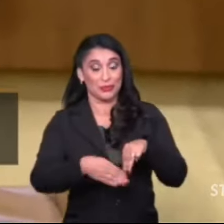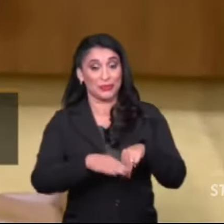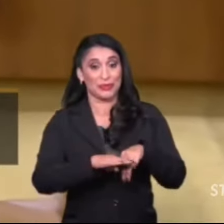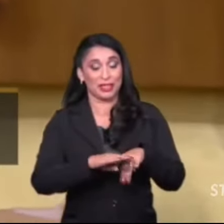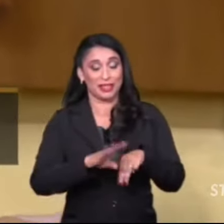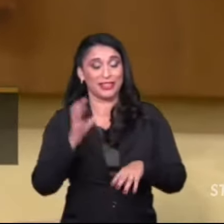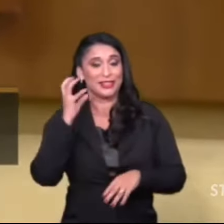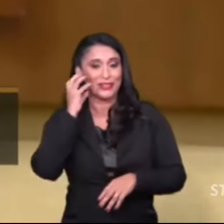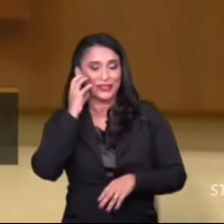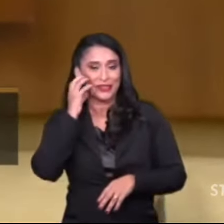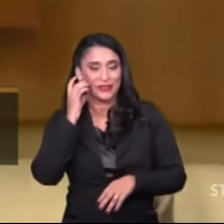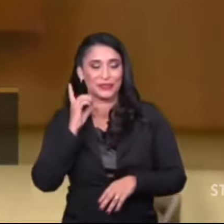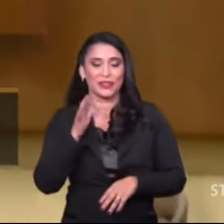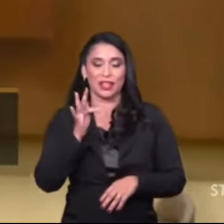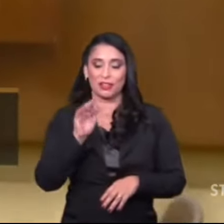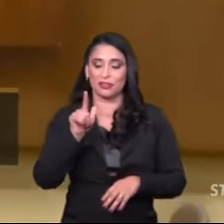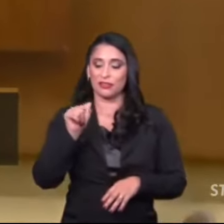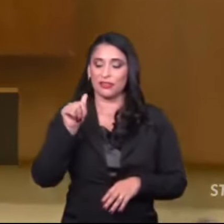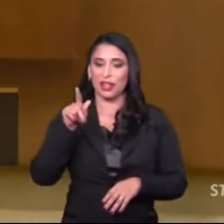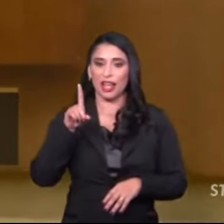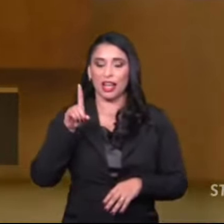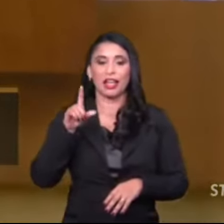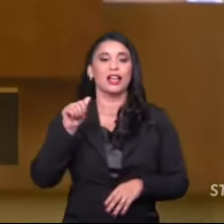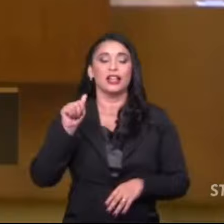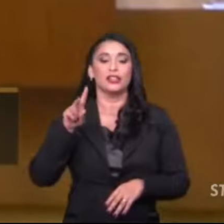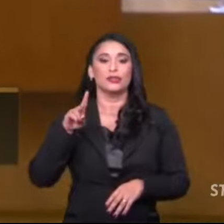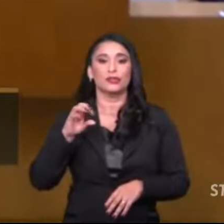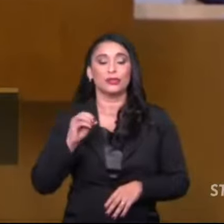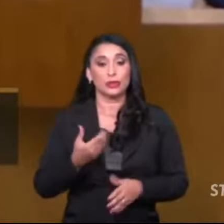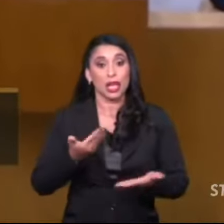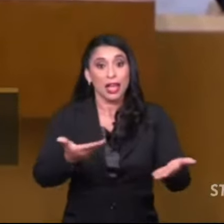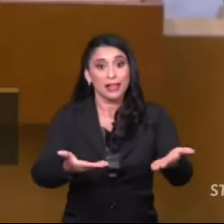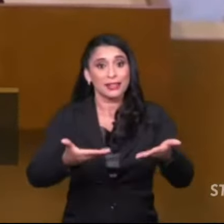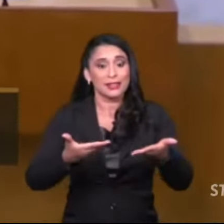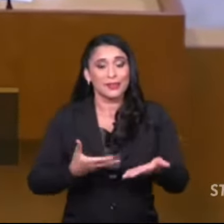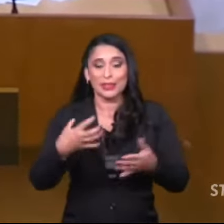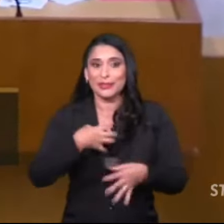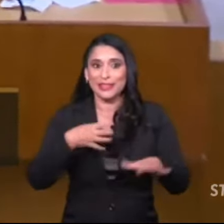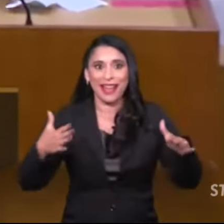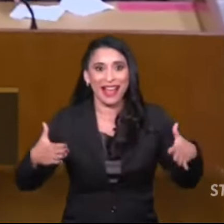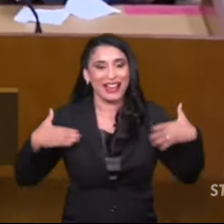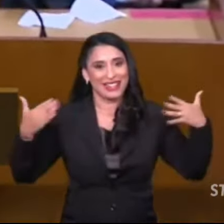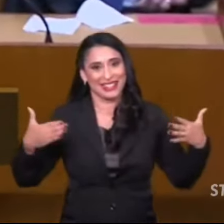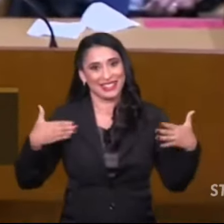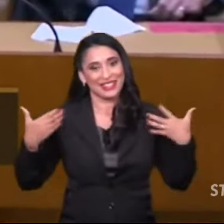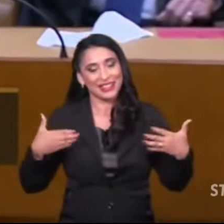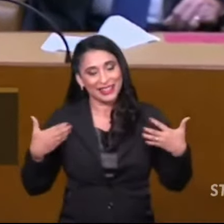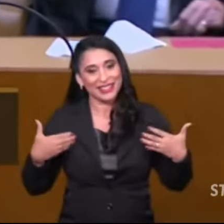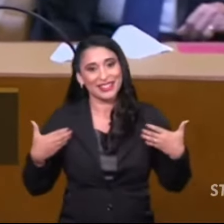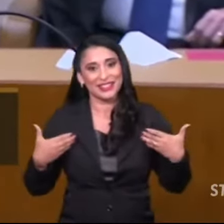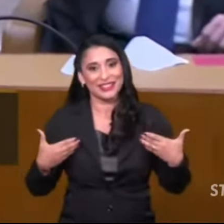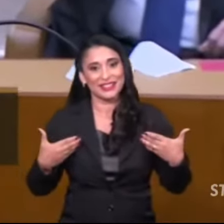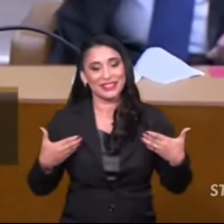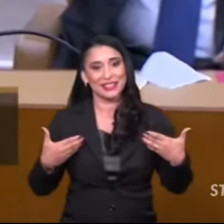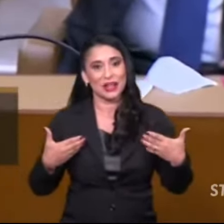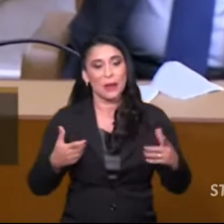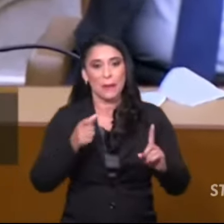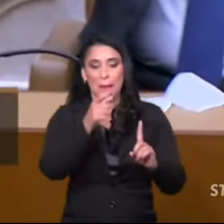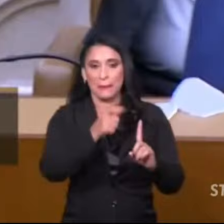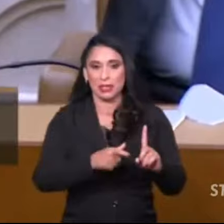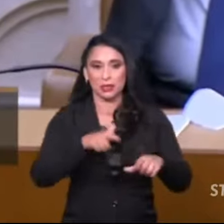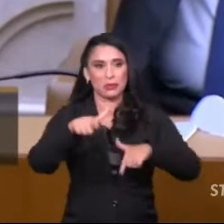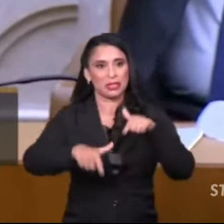Dino, que é uma pessoa que é recebida por todos nós com imensa alegria, um homem público